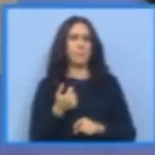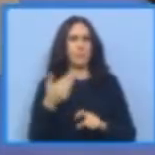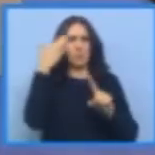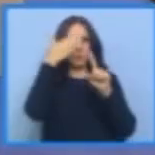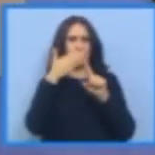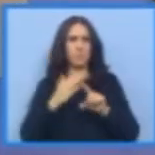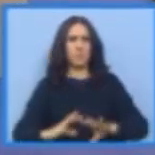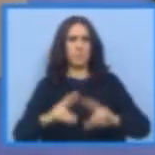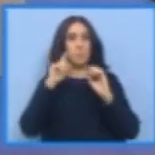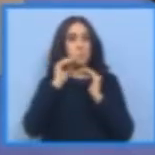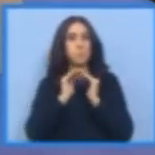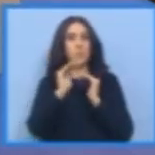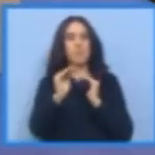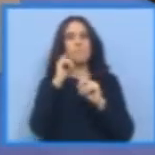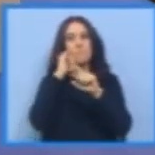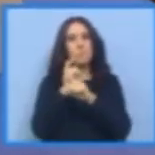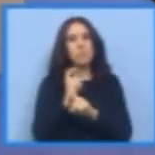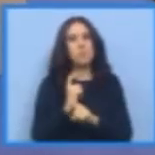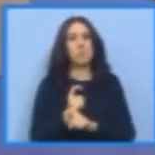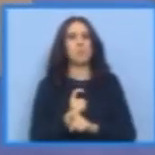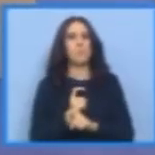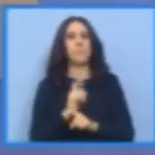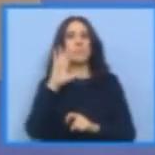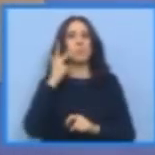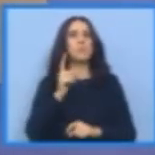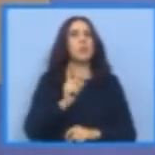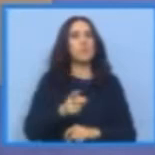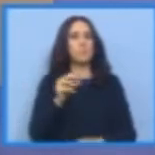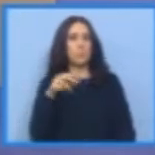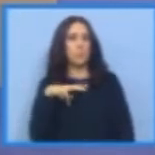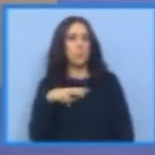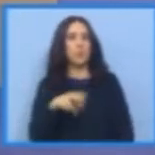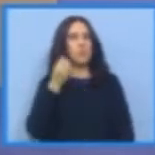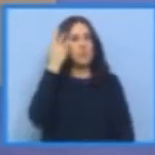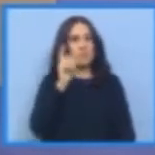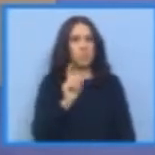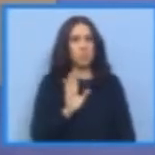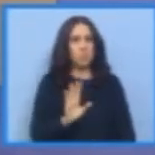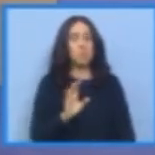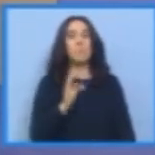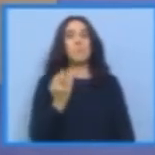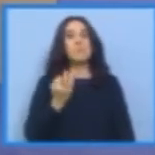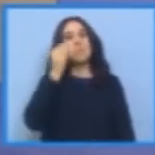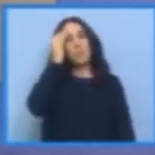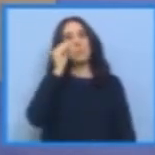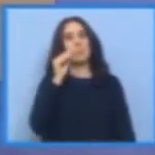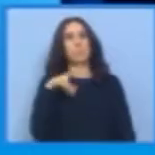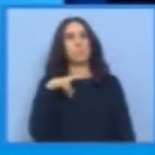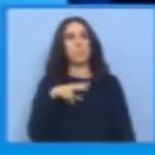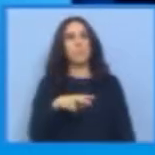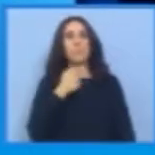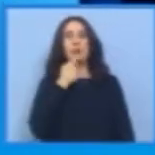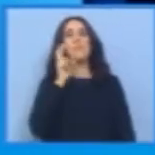de Desenvolvimento Sustentável, que vá monitorizando aquilo que está a acontecer em Portugal, portanto que não se esqueça isso, mas sobretudo as recomendações para Portugal são que